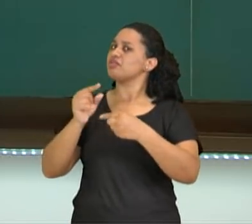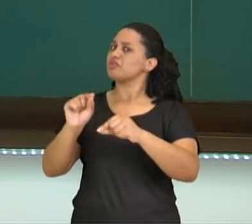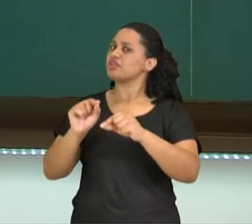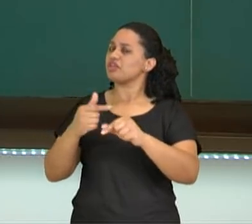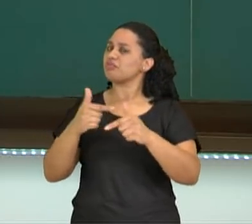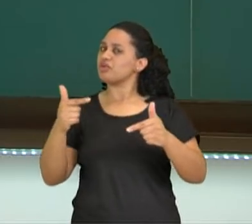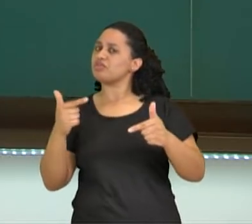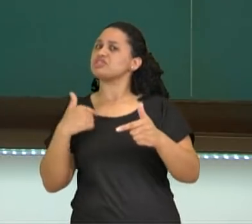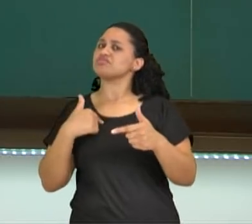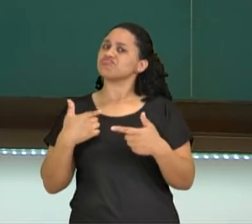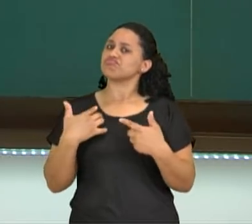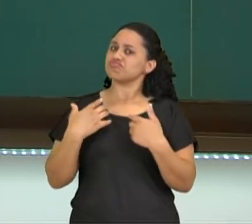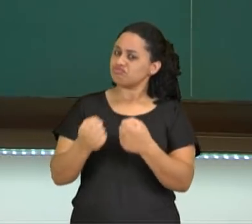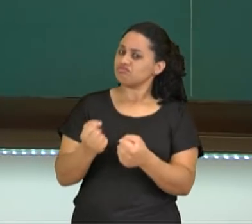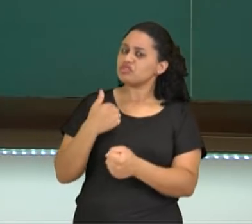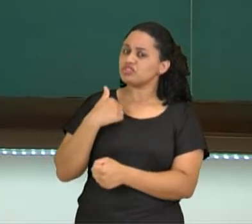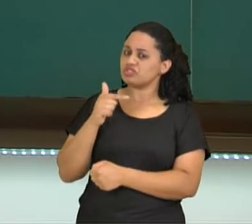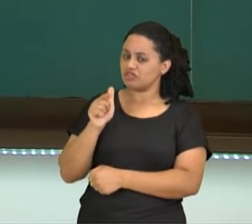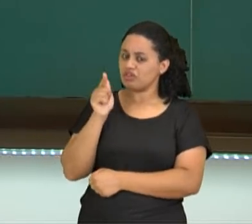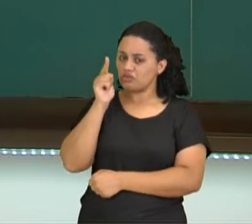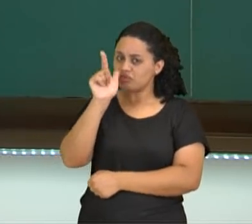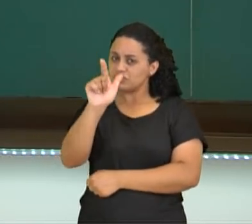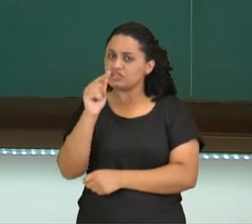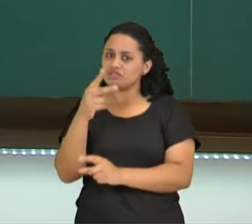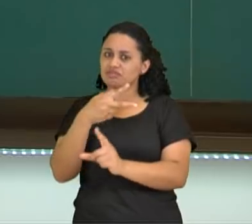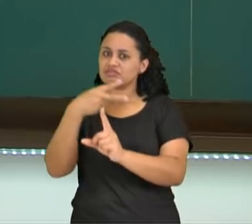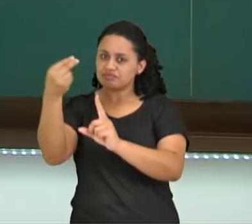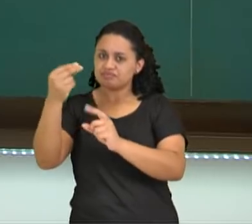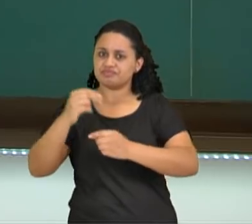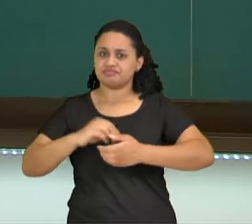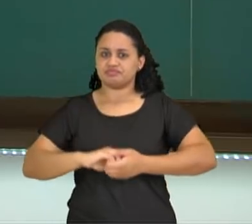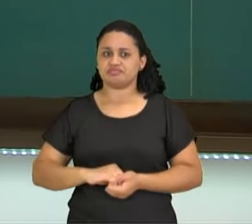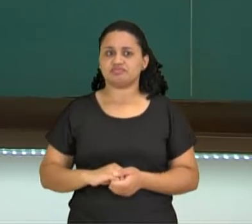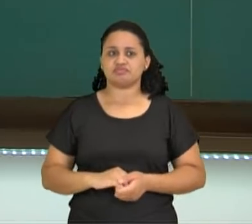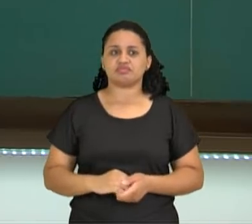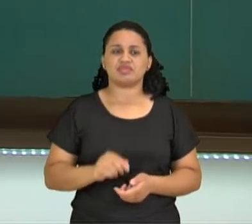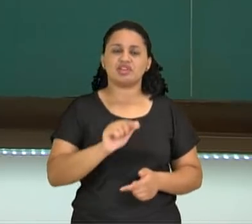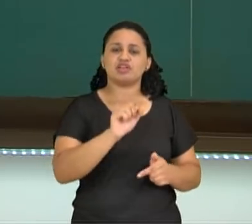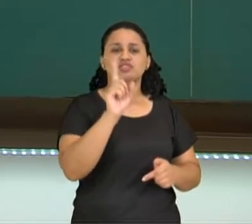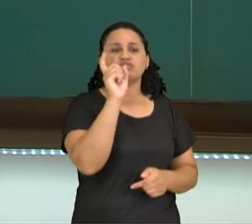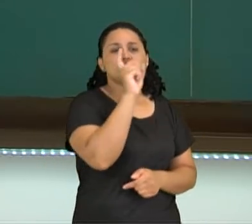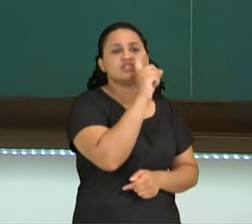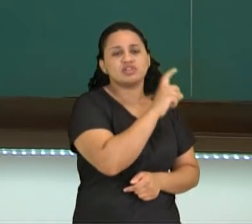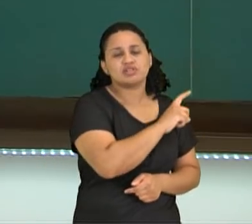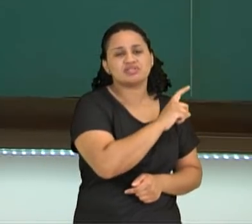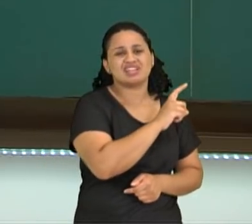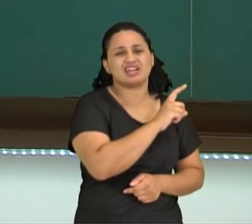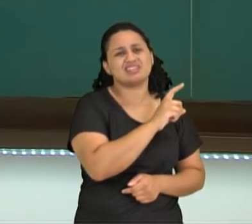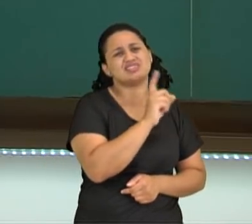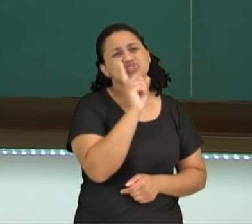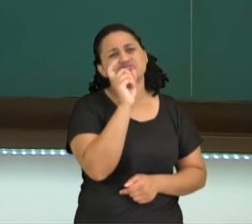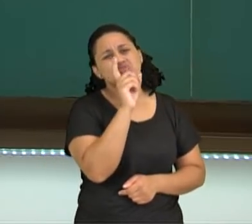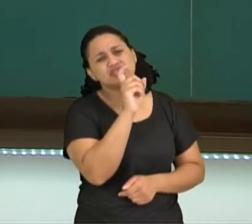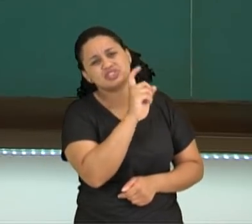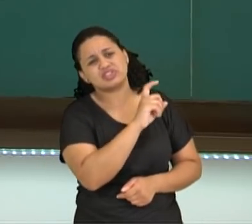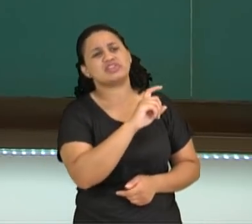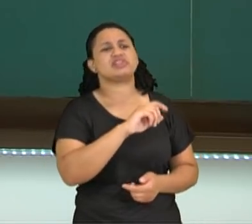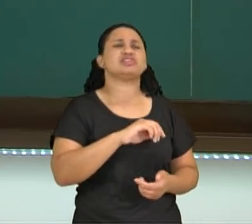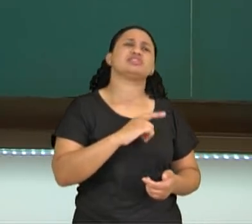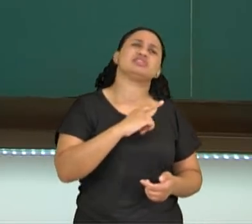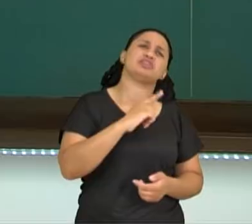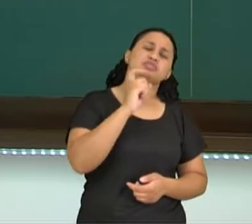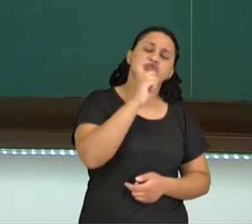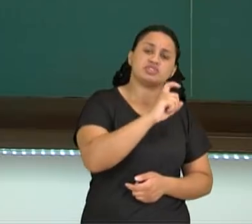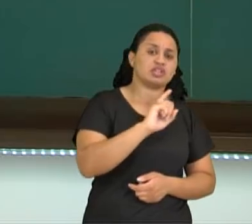que é aceito, que você conseguirá superar. E aqui, ó, dificuldade por superação. Ao invés de ter uma